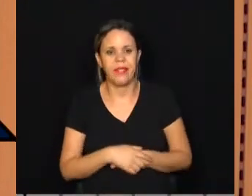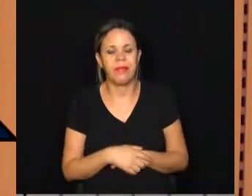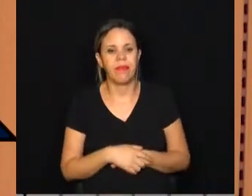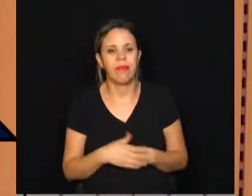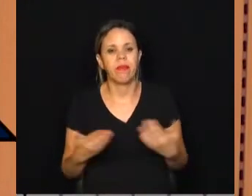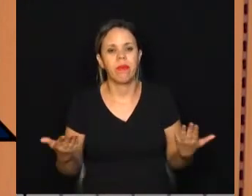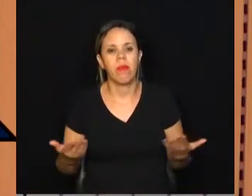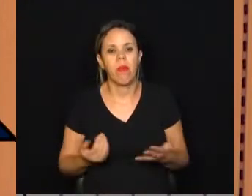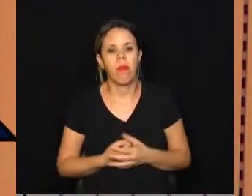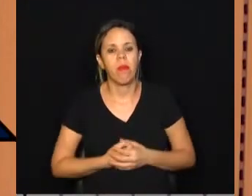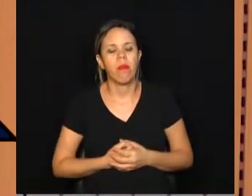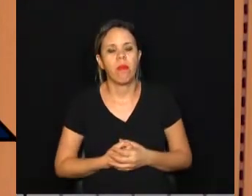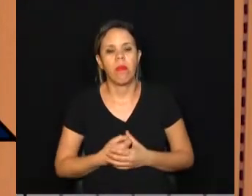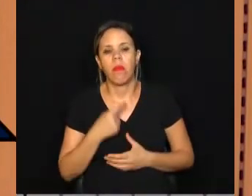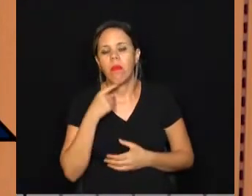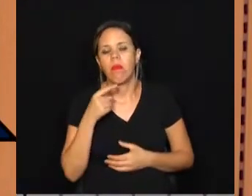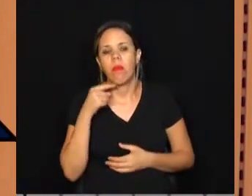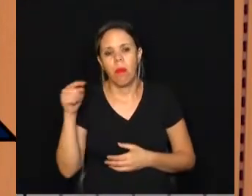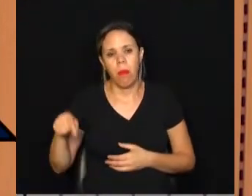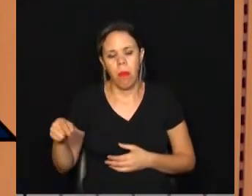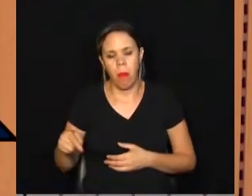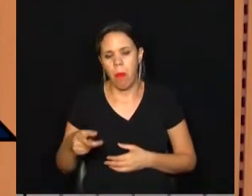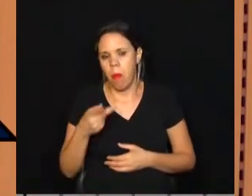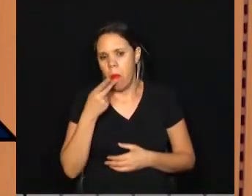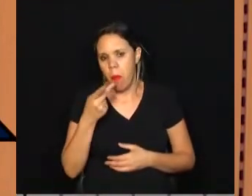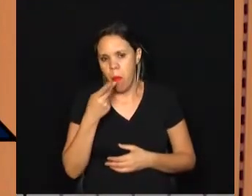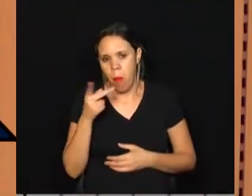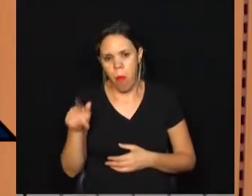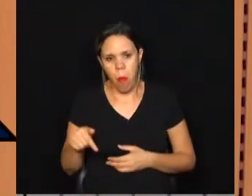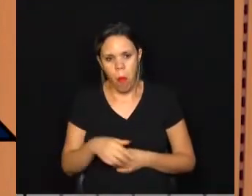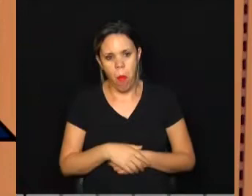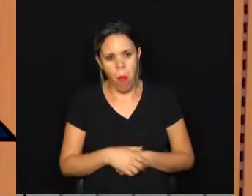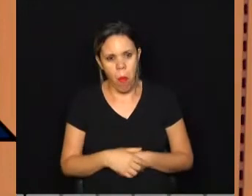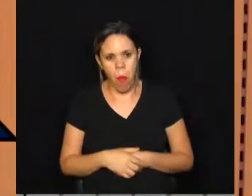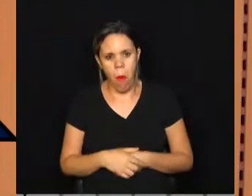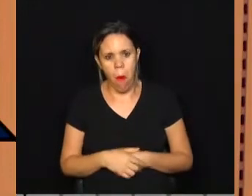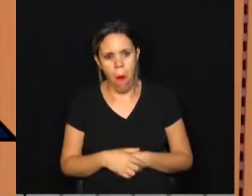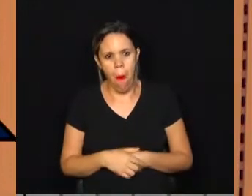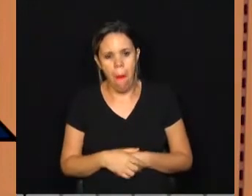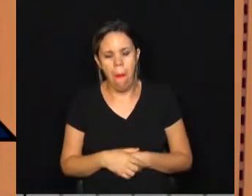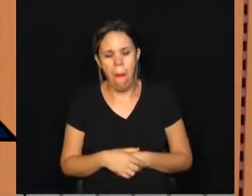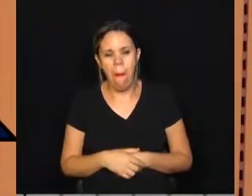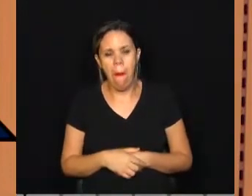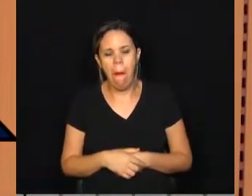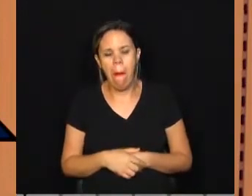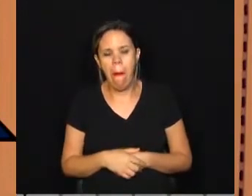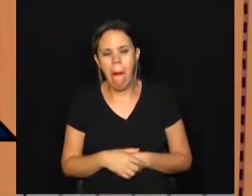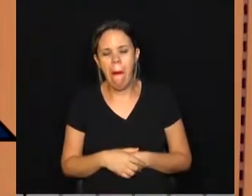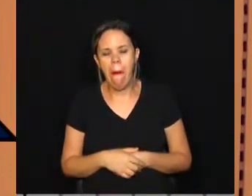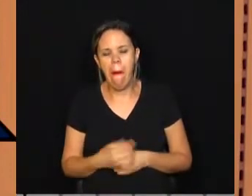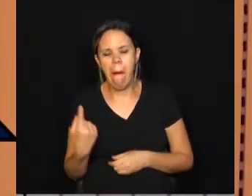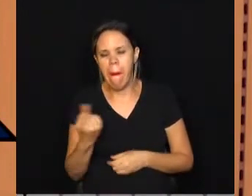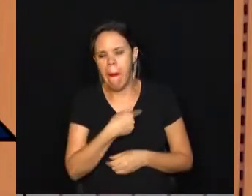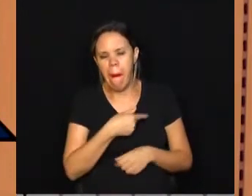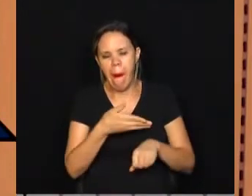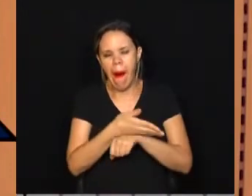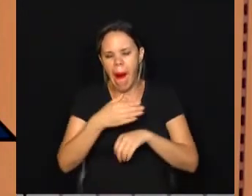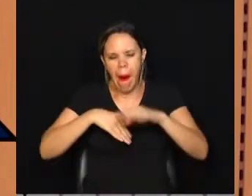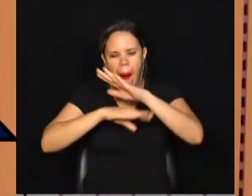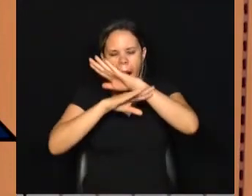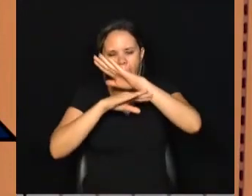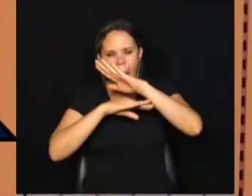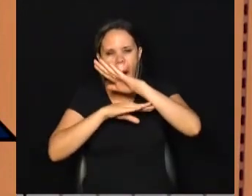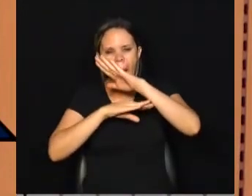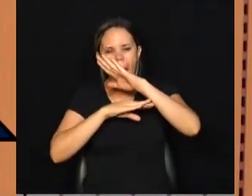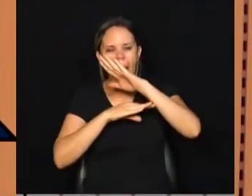é o seguinte, há uma questão aqui, eu queria com essa, é uma questão que nos envolve aqui, Câmara